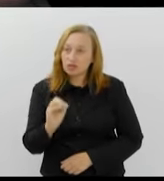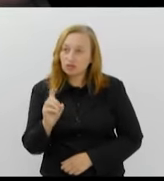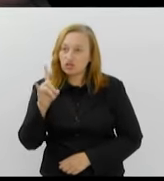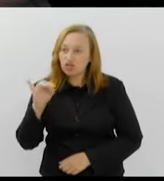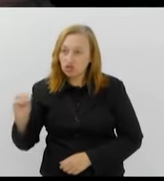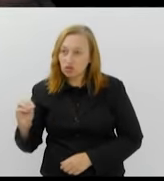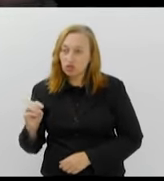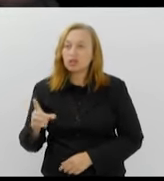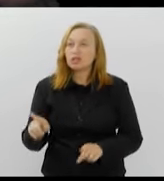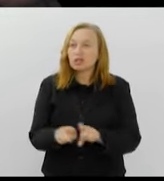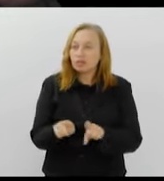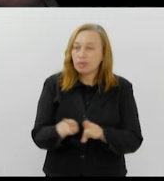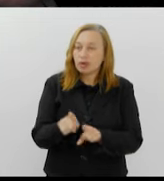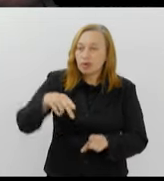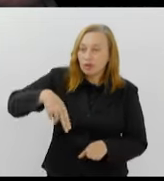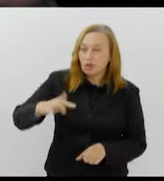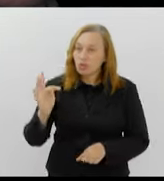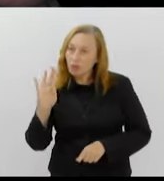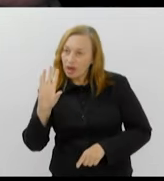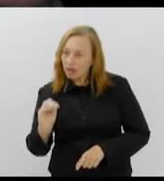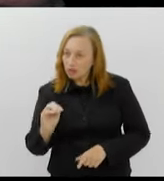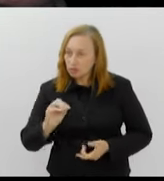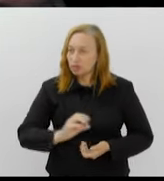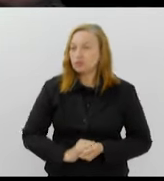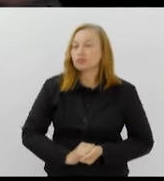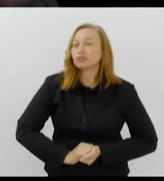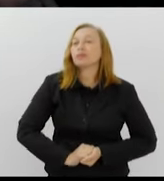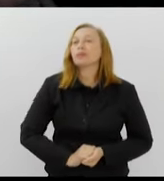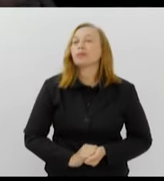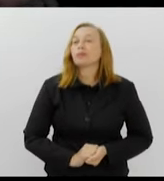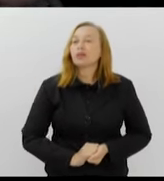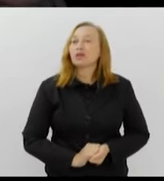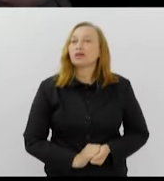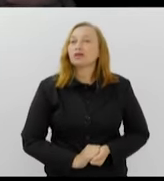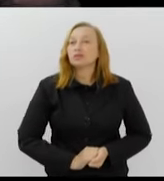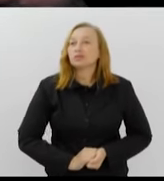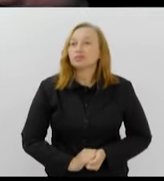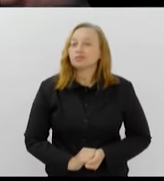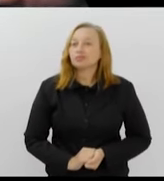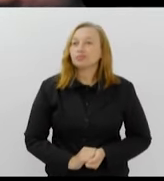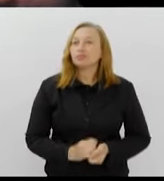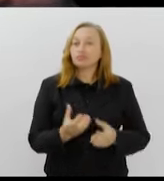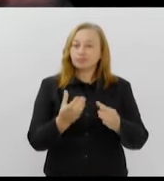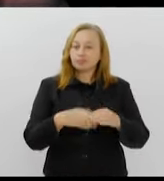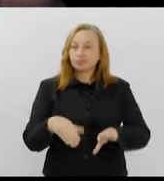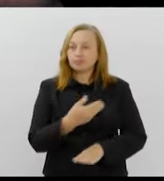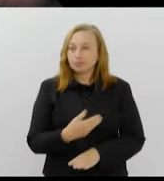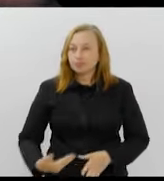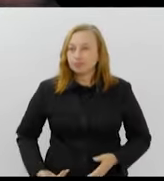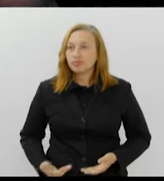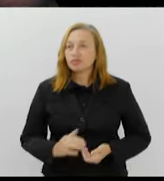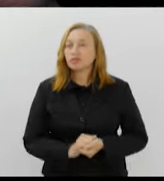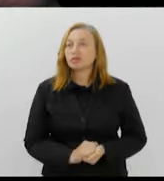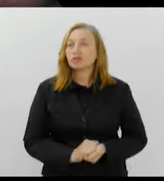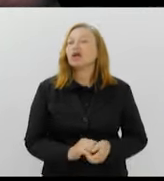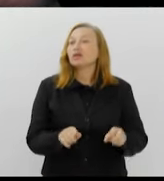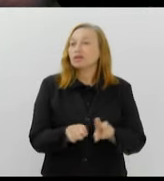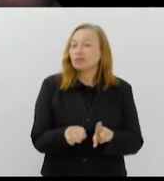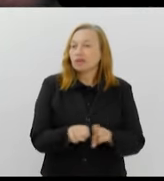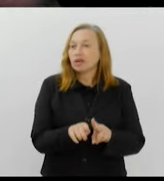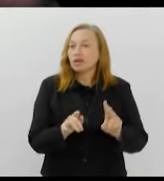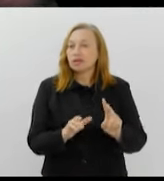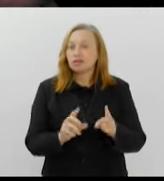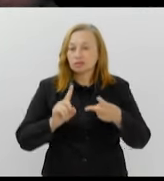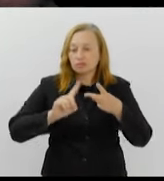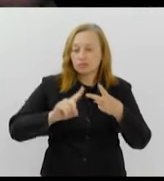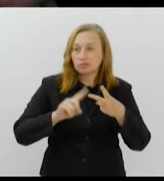do deputado Gualberto que é sobre mais uma vez uma questão aente ao concurso público e por consequência a segurança pública